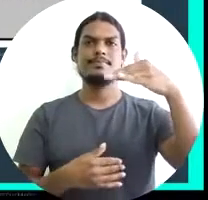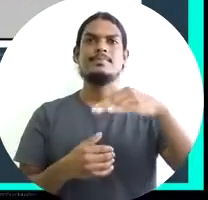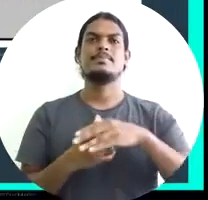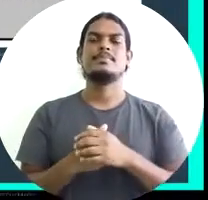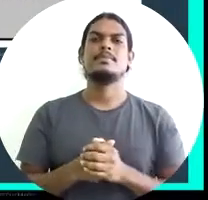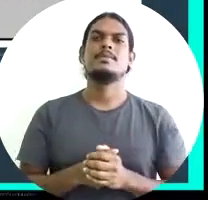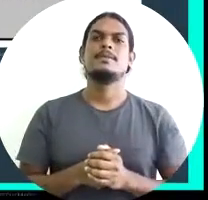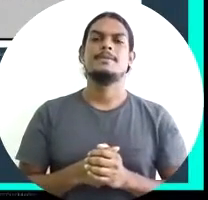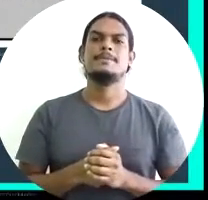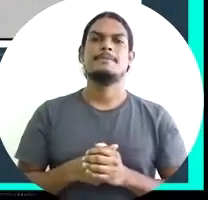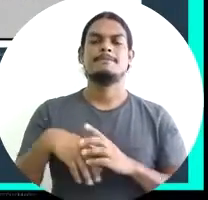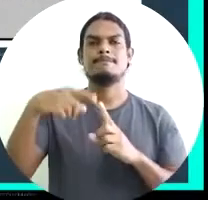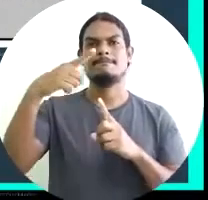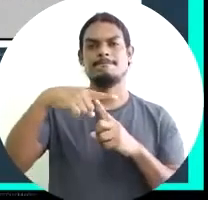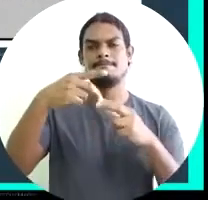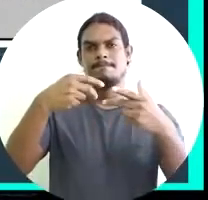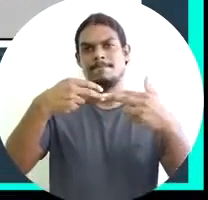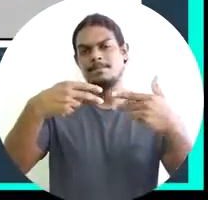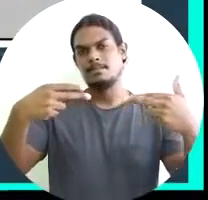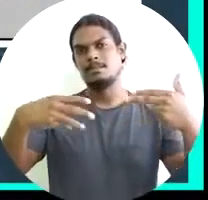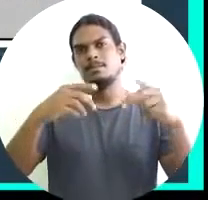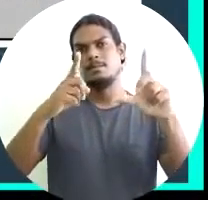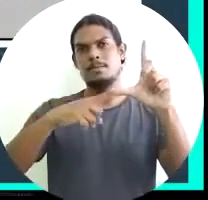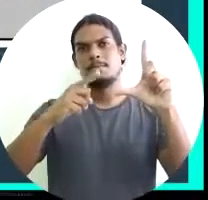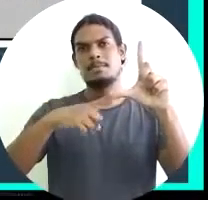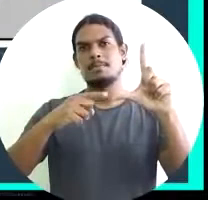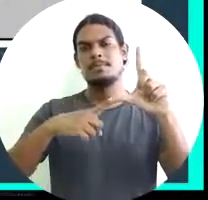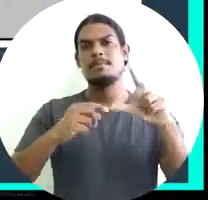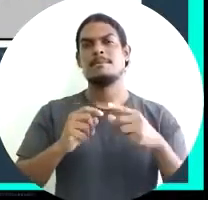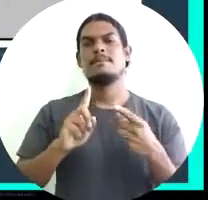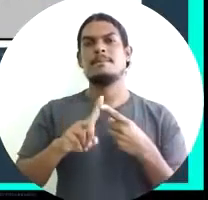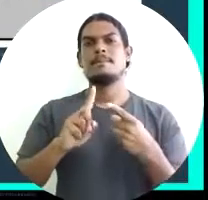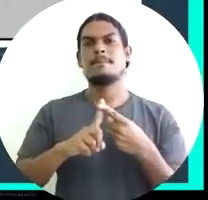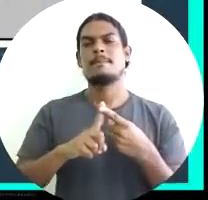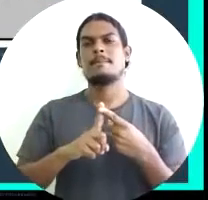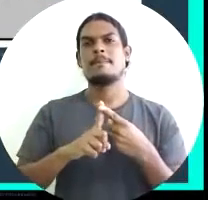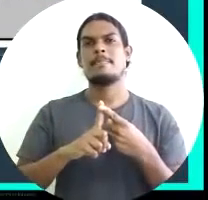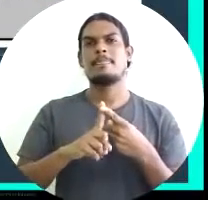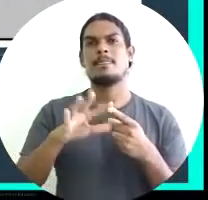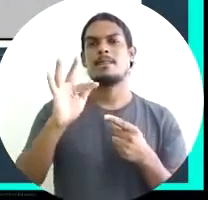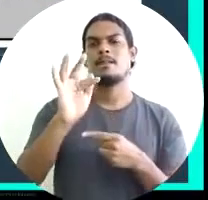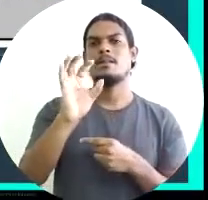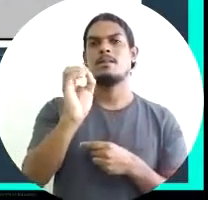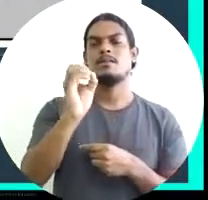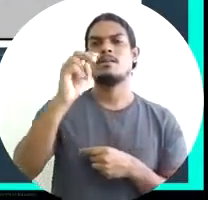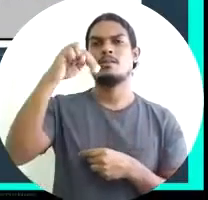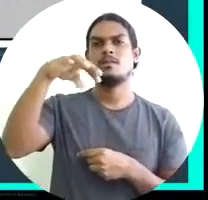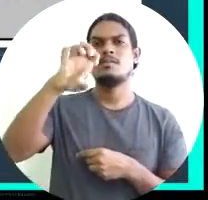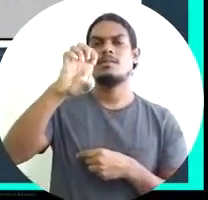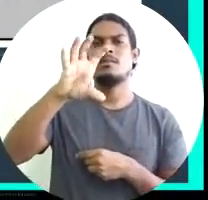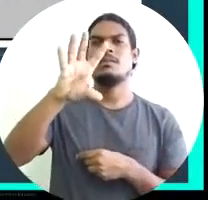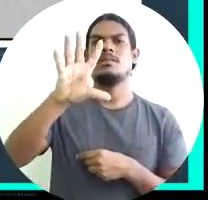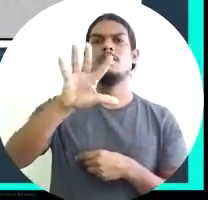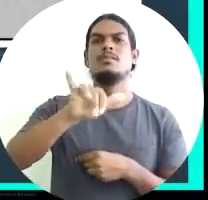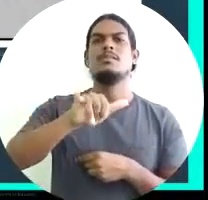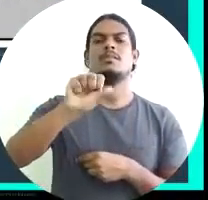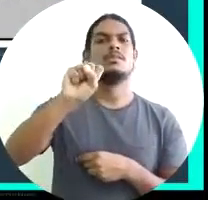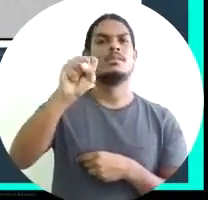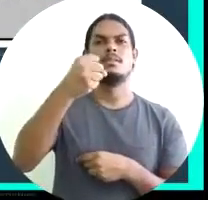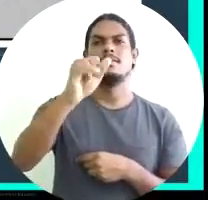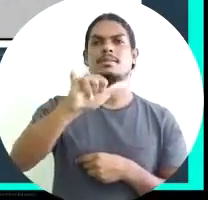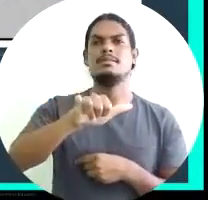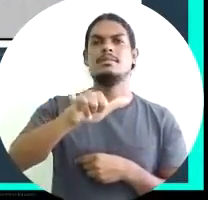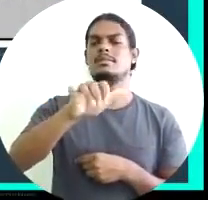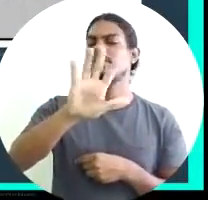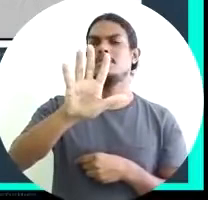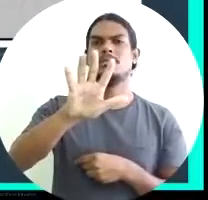serifas, ou decorativas. Você tem font style, que no caso vai definir se vai ser